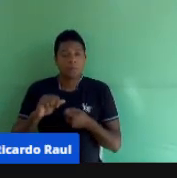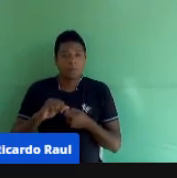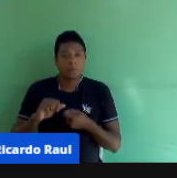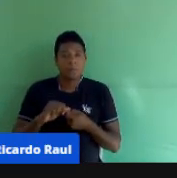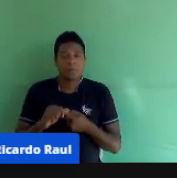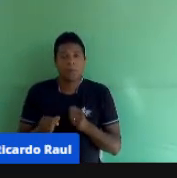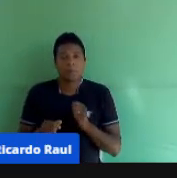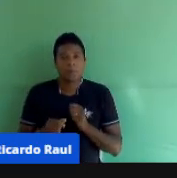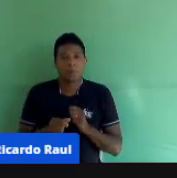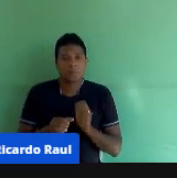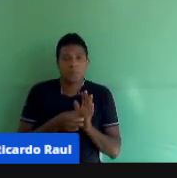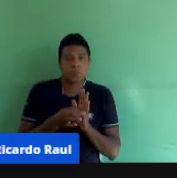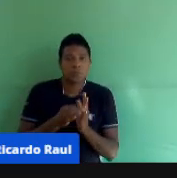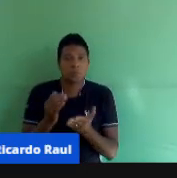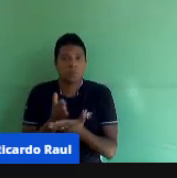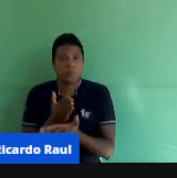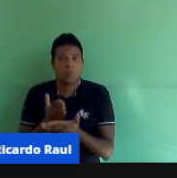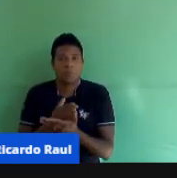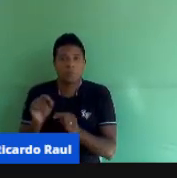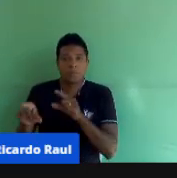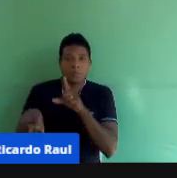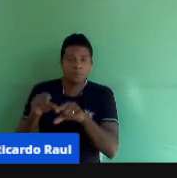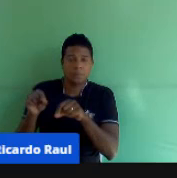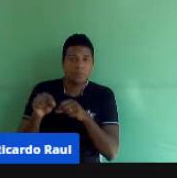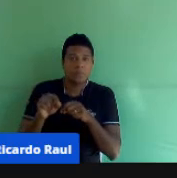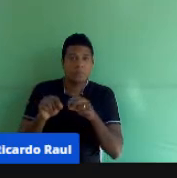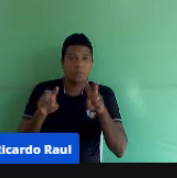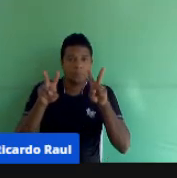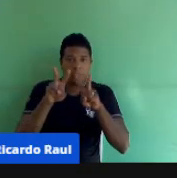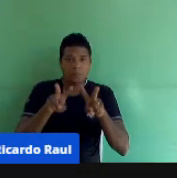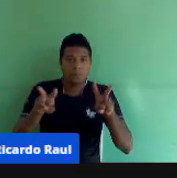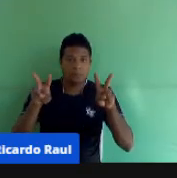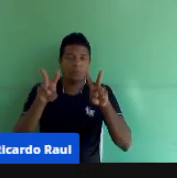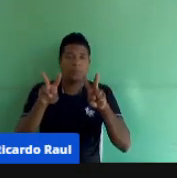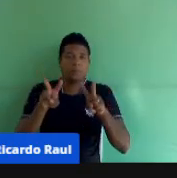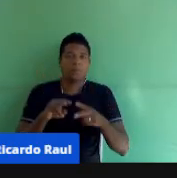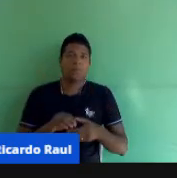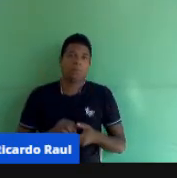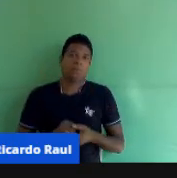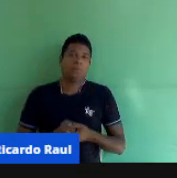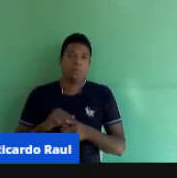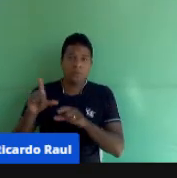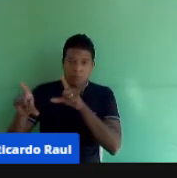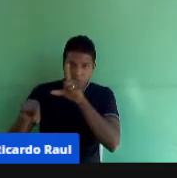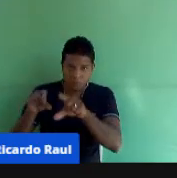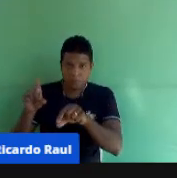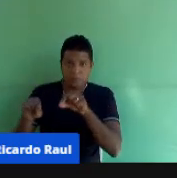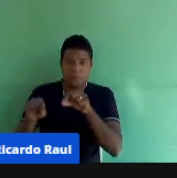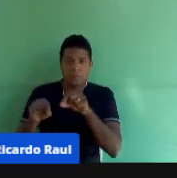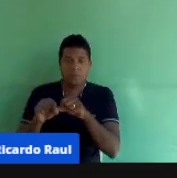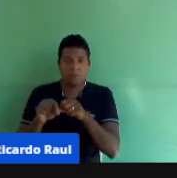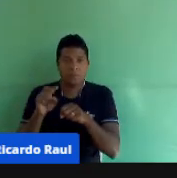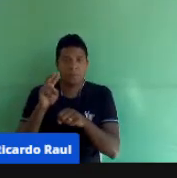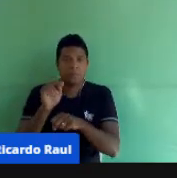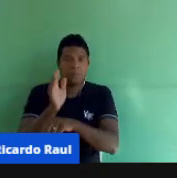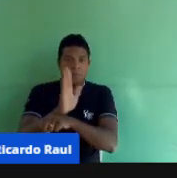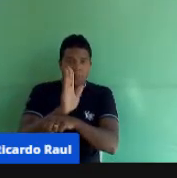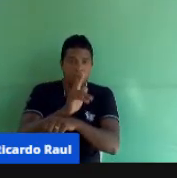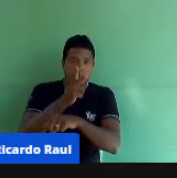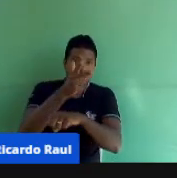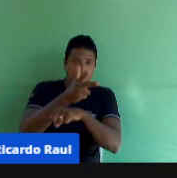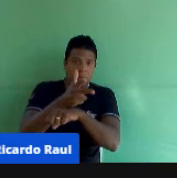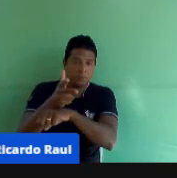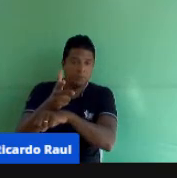livro. Beleza, então a seleção e a visualização está feita. Selecionei e assisti o filme. Vamos para a segunda